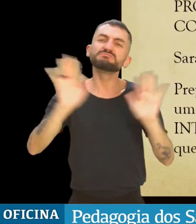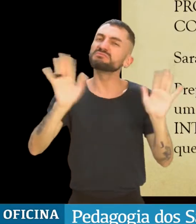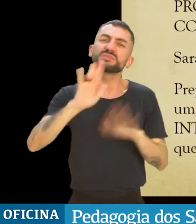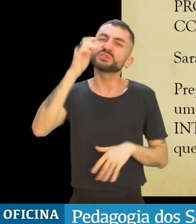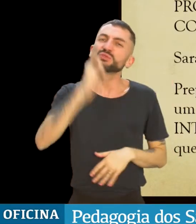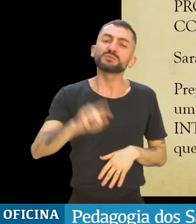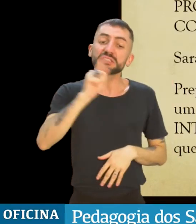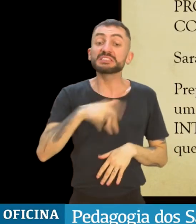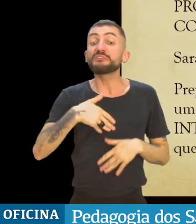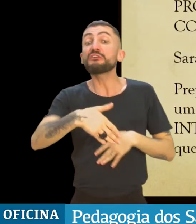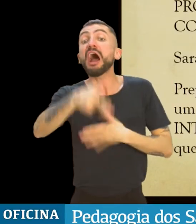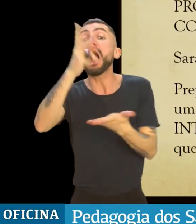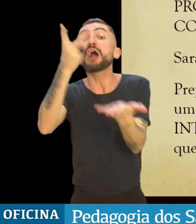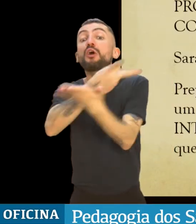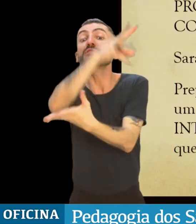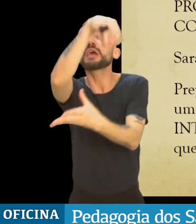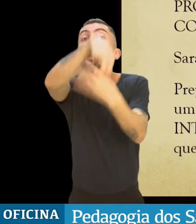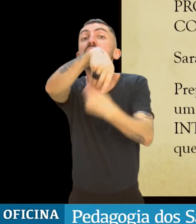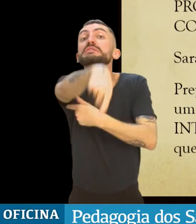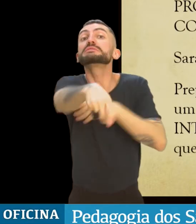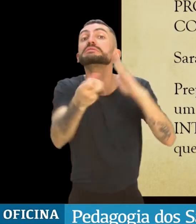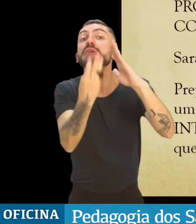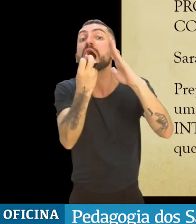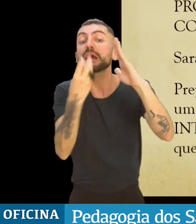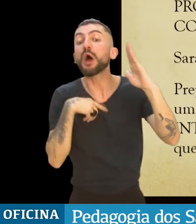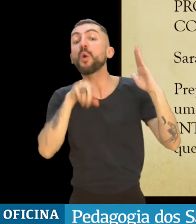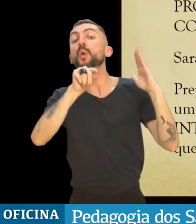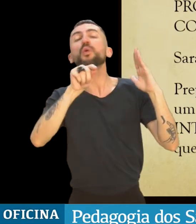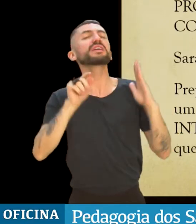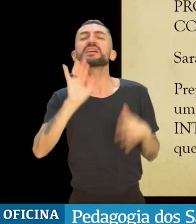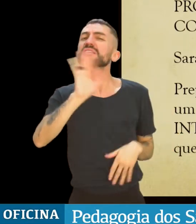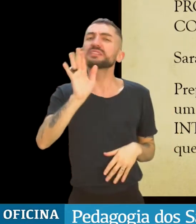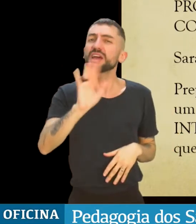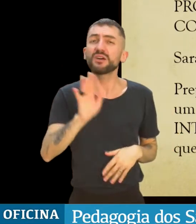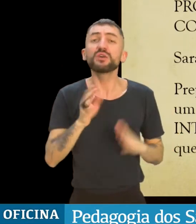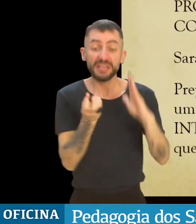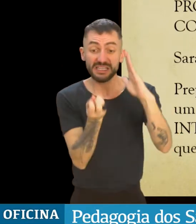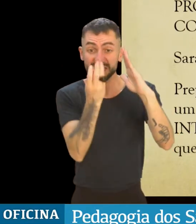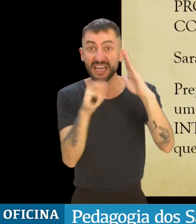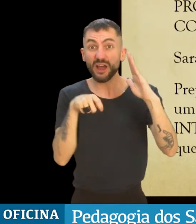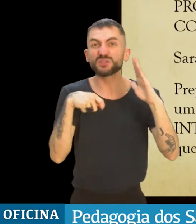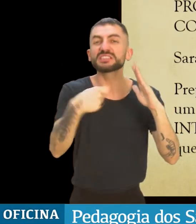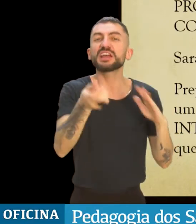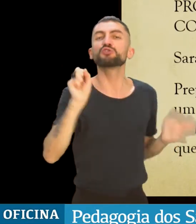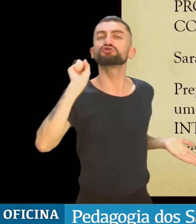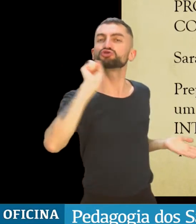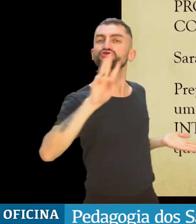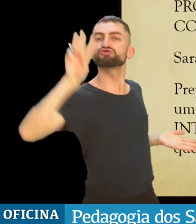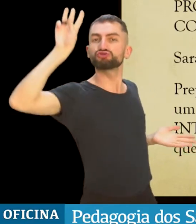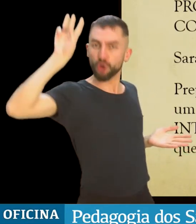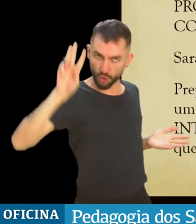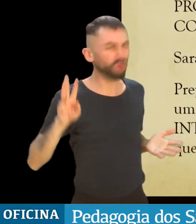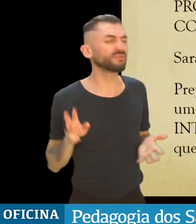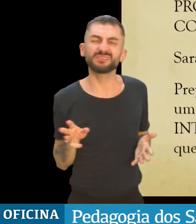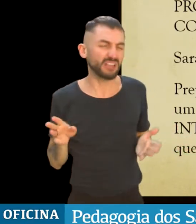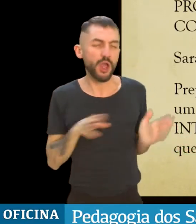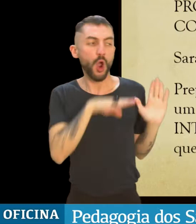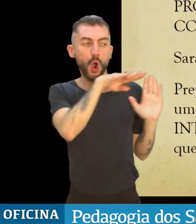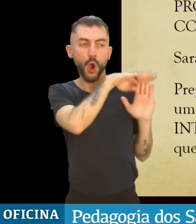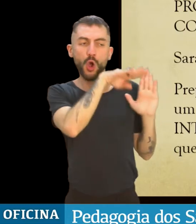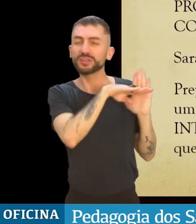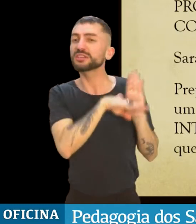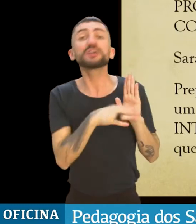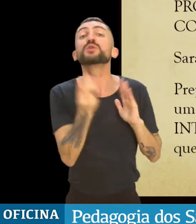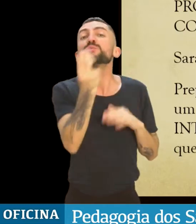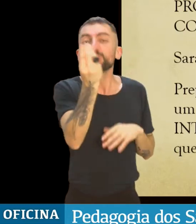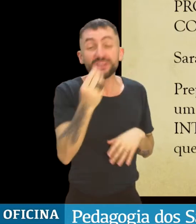controle do que vai acontecer do início ao fim. Sarau não é show de talentos, né? Eu costumo brincar bastante, porque eu que